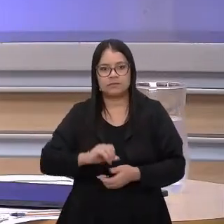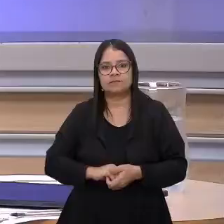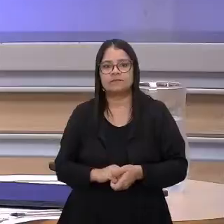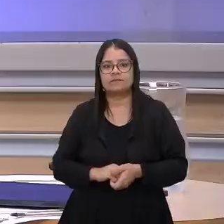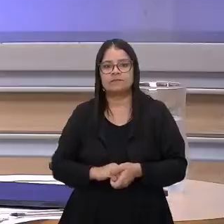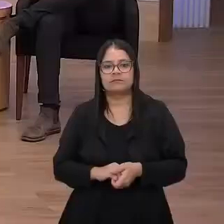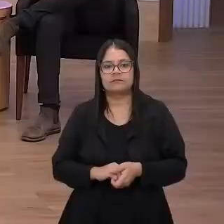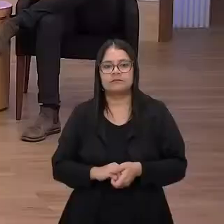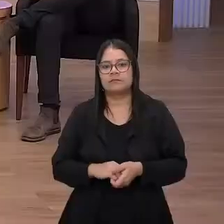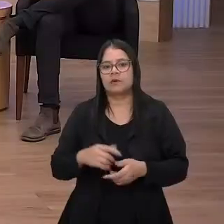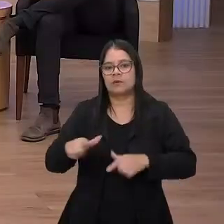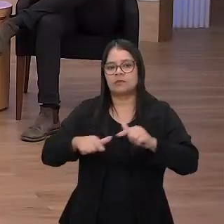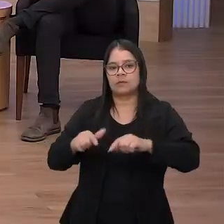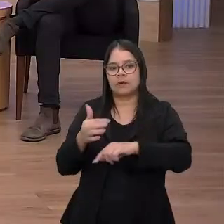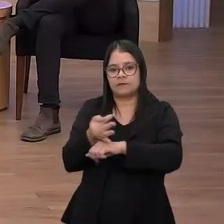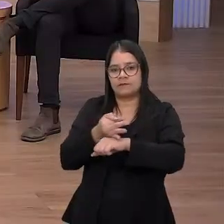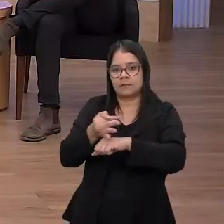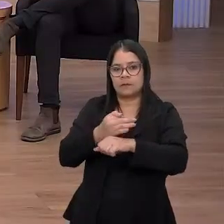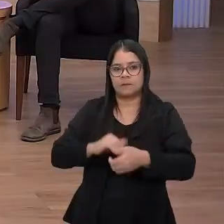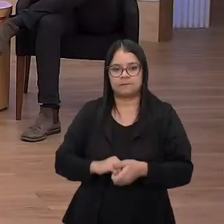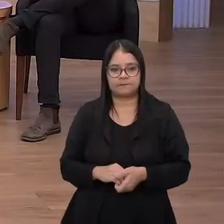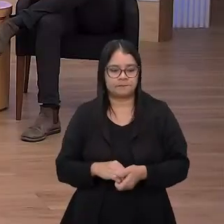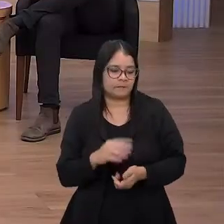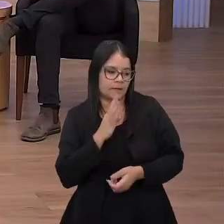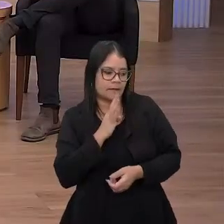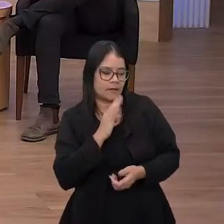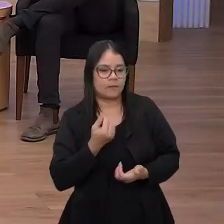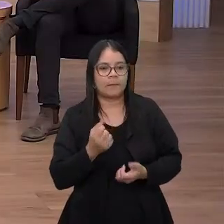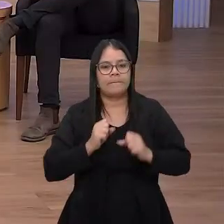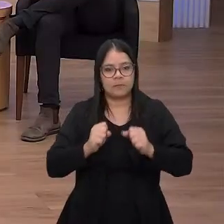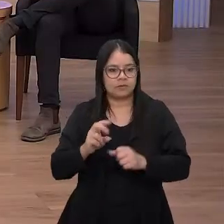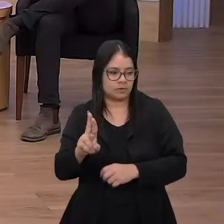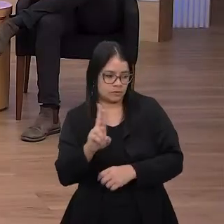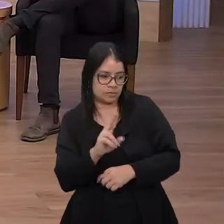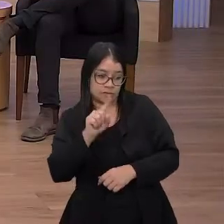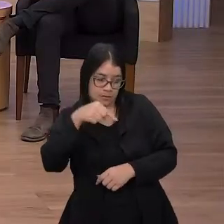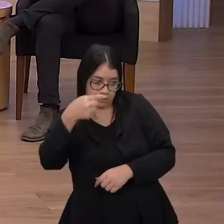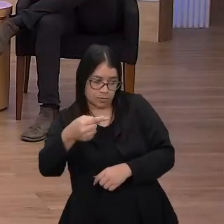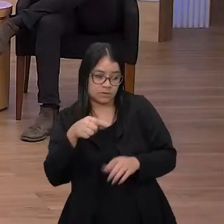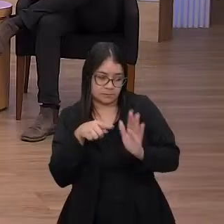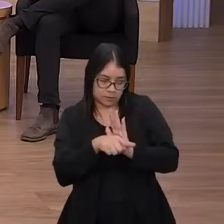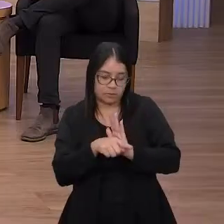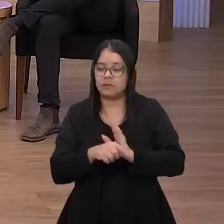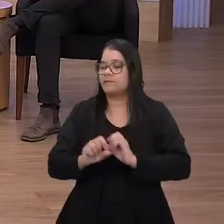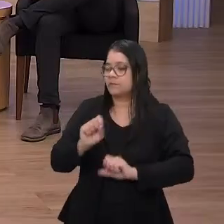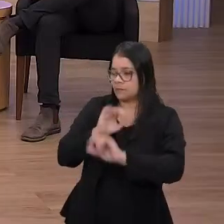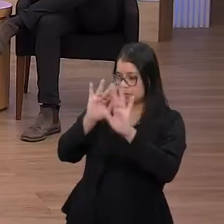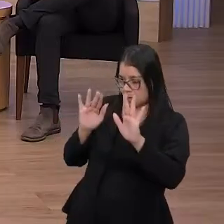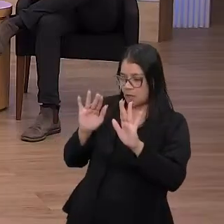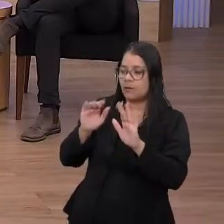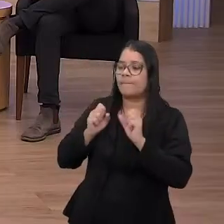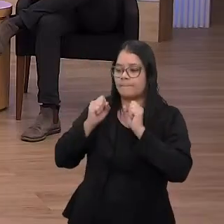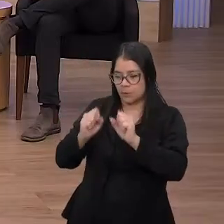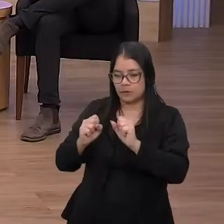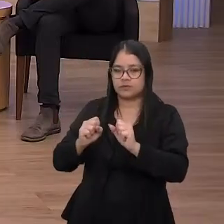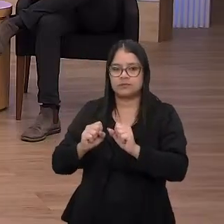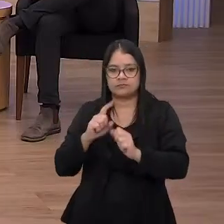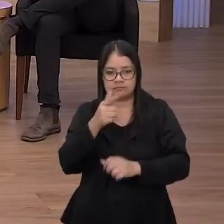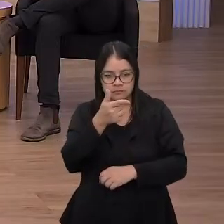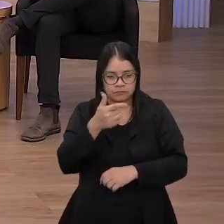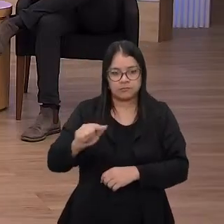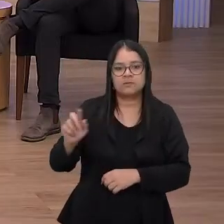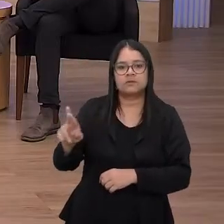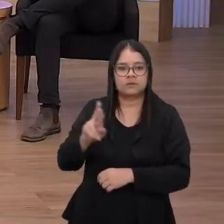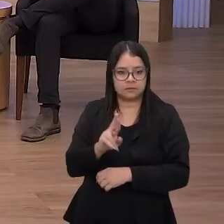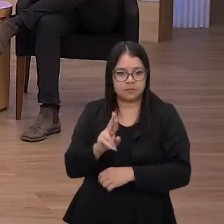bastante, né? Maravilha, Terezinha. Eu posso responder depois essa pergunta? Claro, claro. Depois, então, a gente responde essa pergunta,